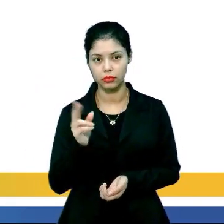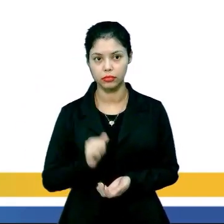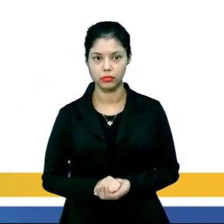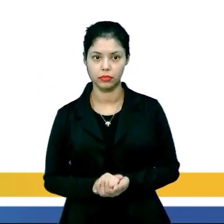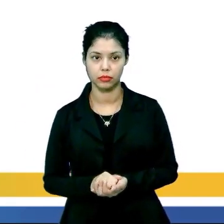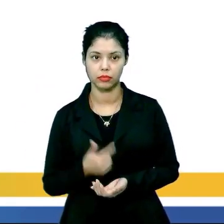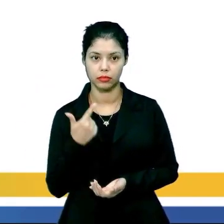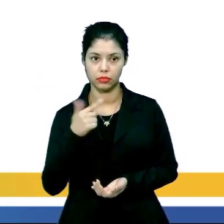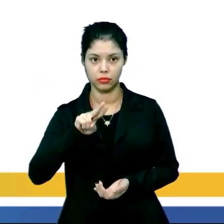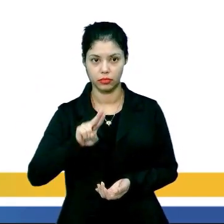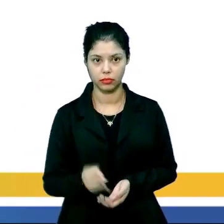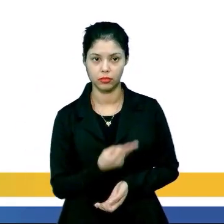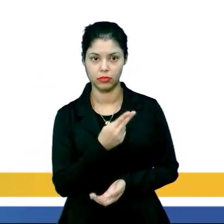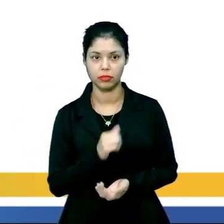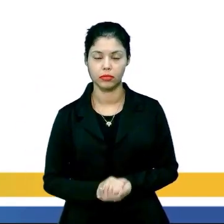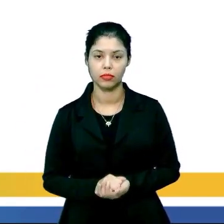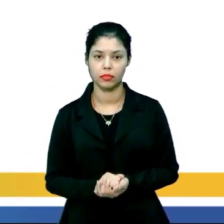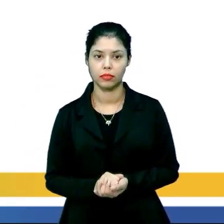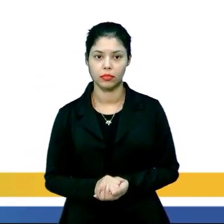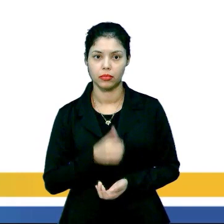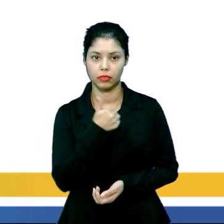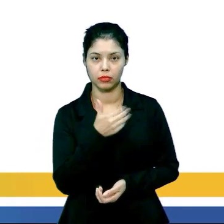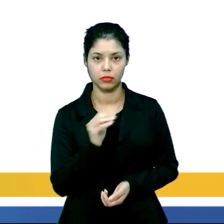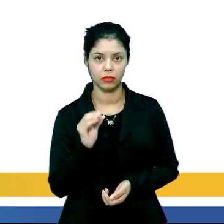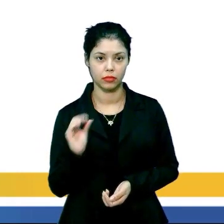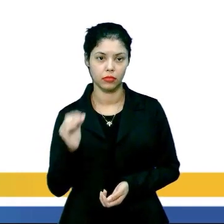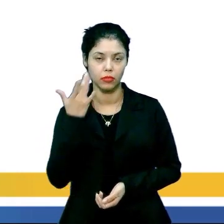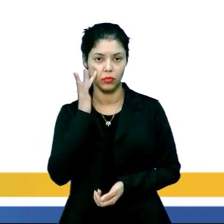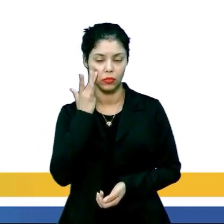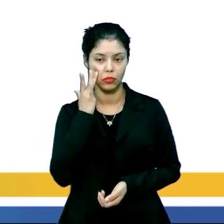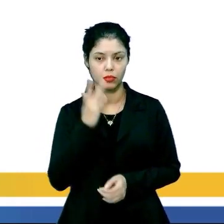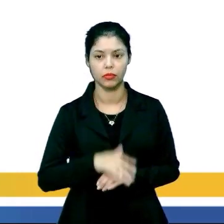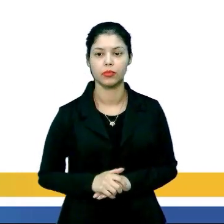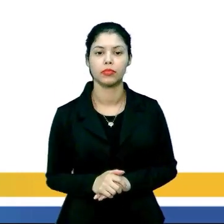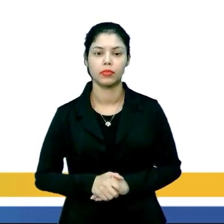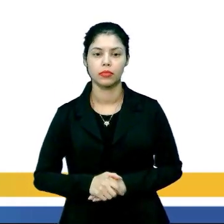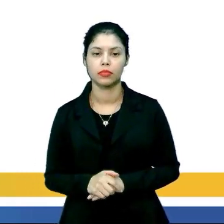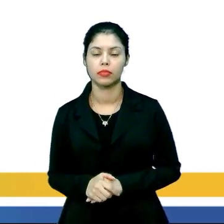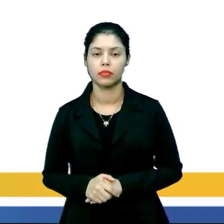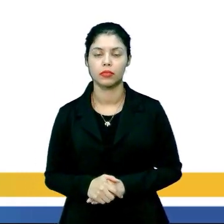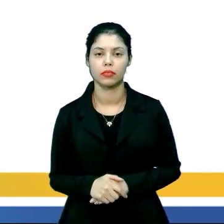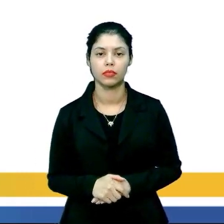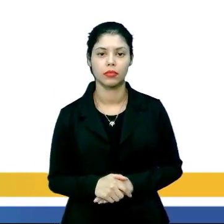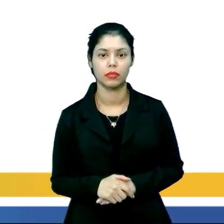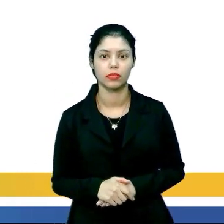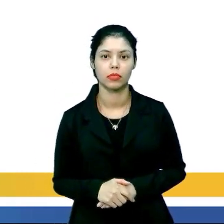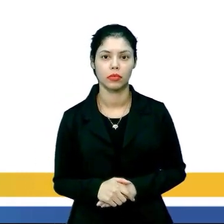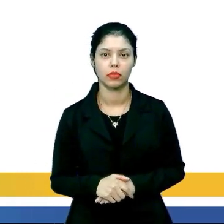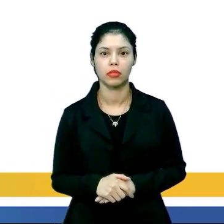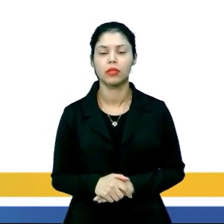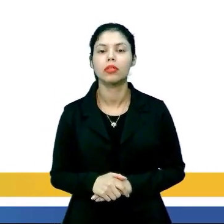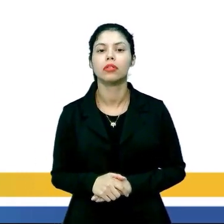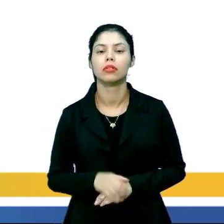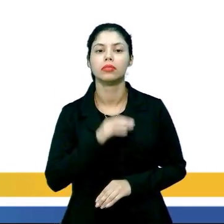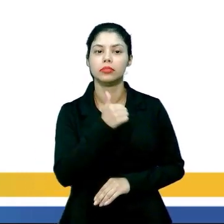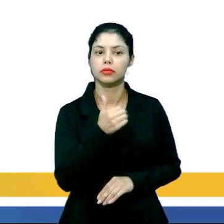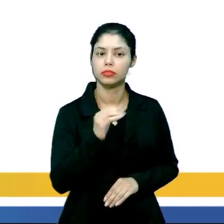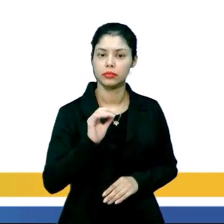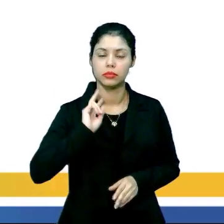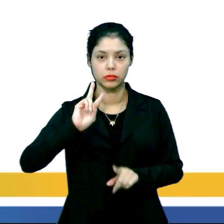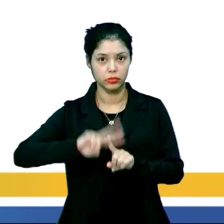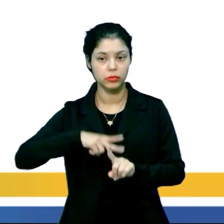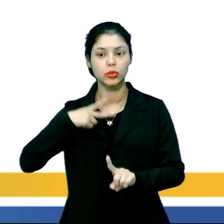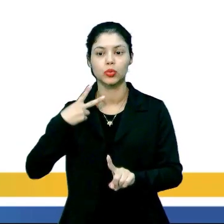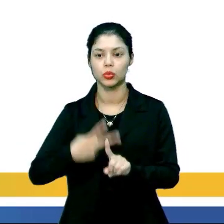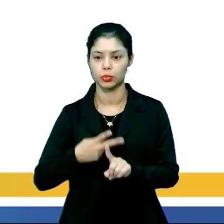50, 2.000 gemas e 100.000 moedas de ouro. O pacote especial é o dobro